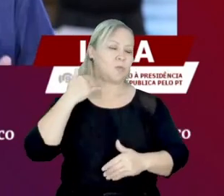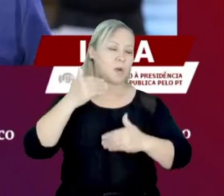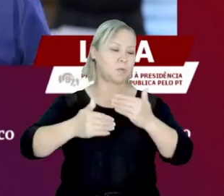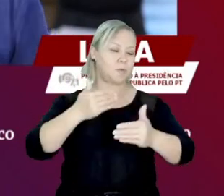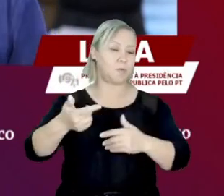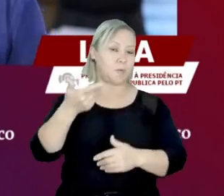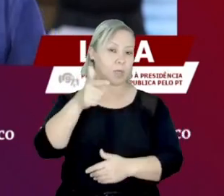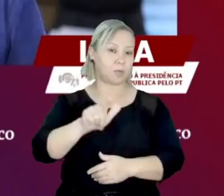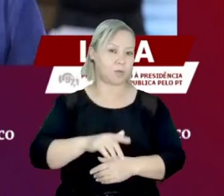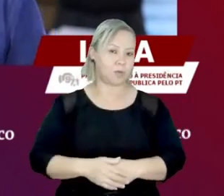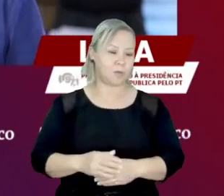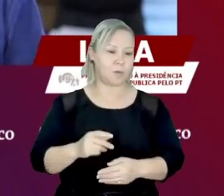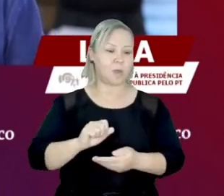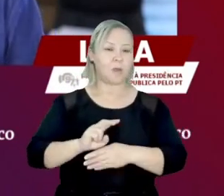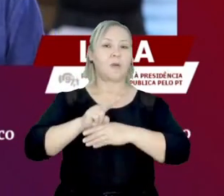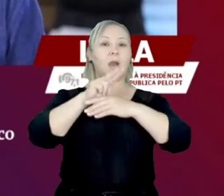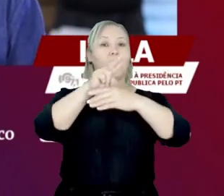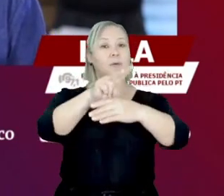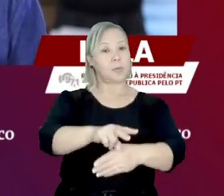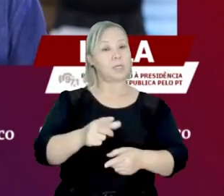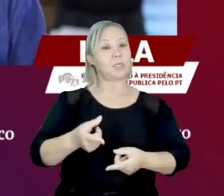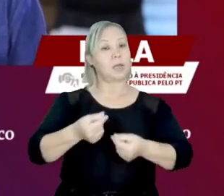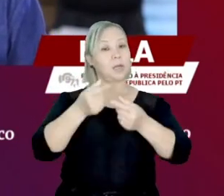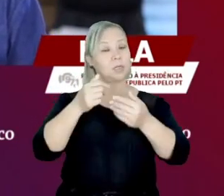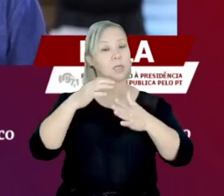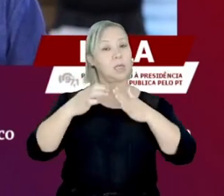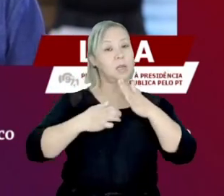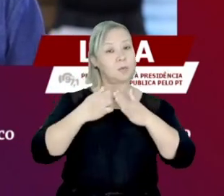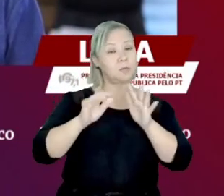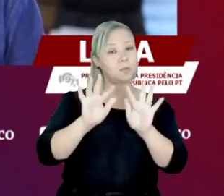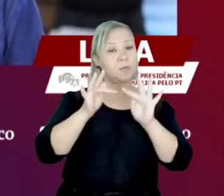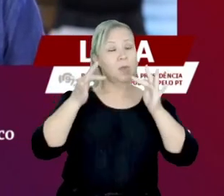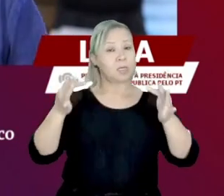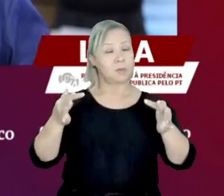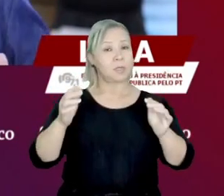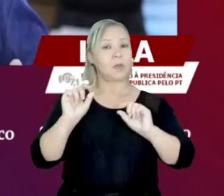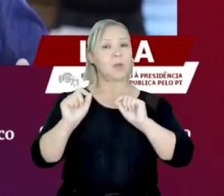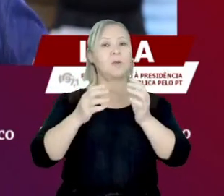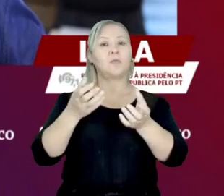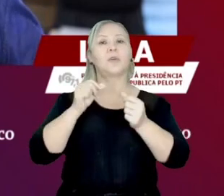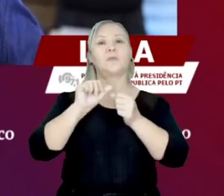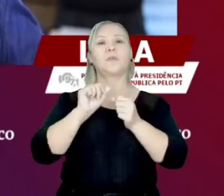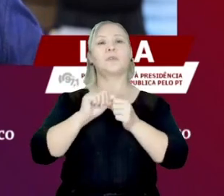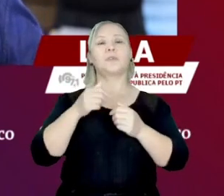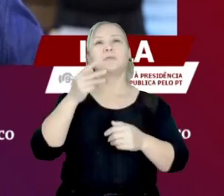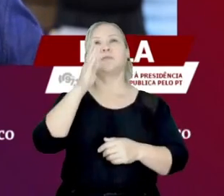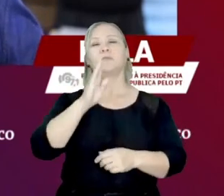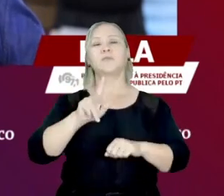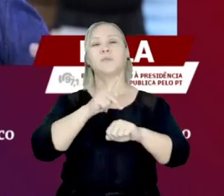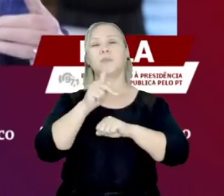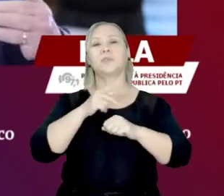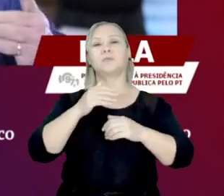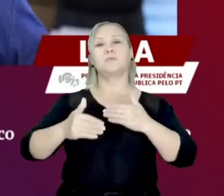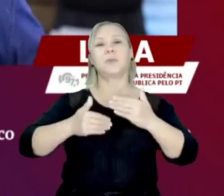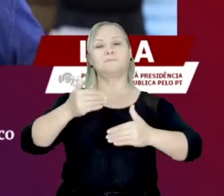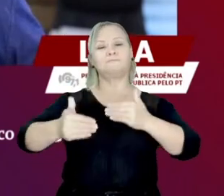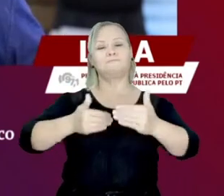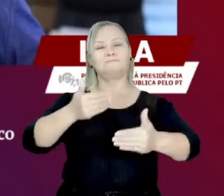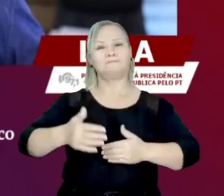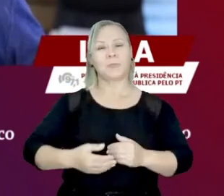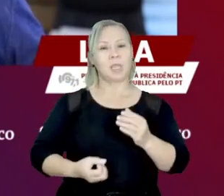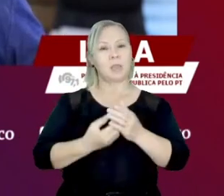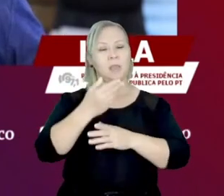queiram distribuir renda. É isso que a gente pretende fazer nesse país, e é por isso que eu e Alckmin estamos juntos. É uma